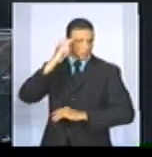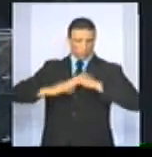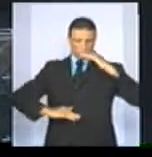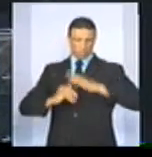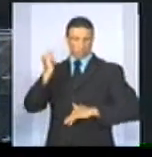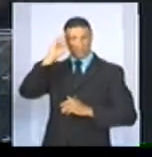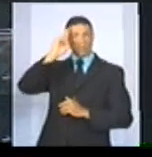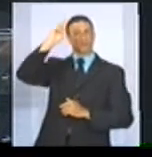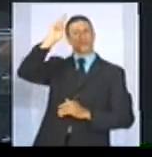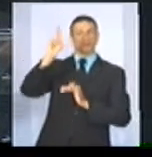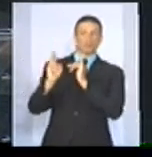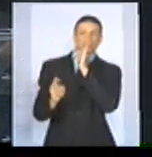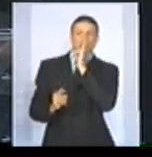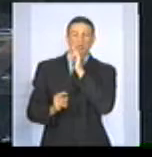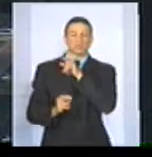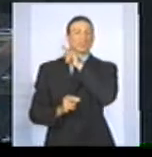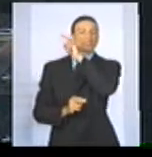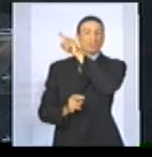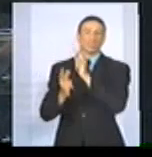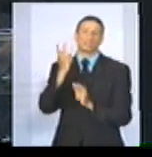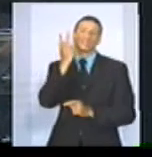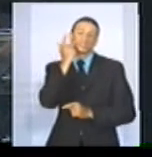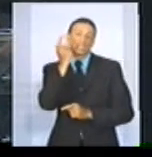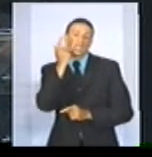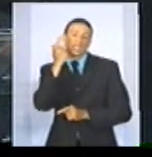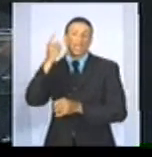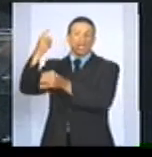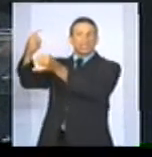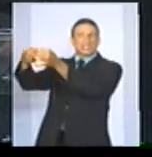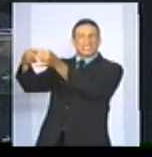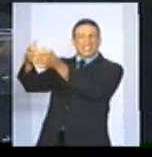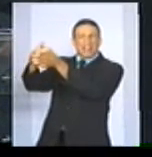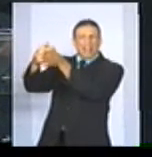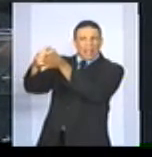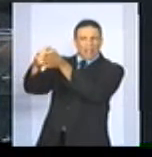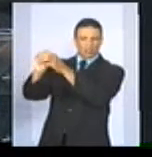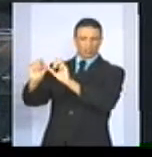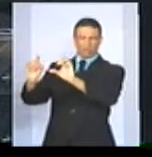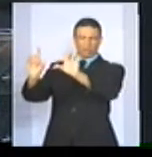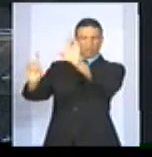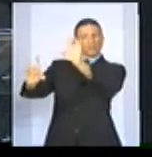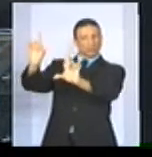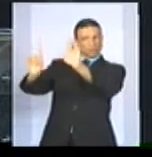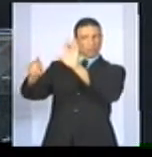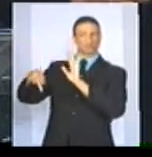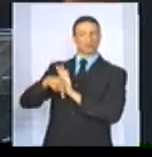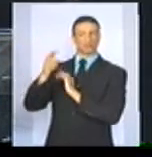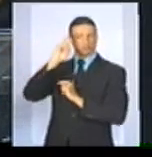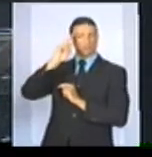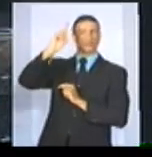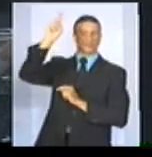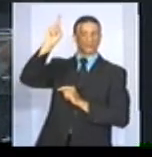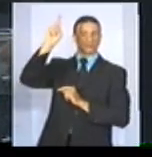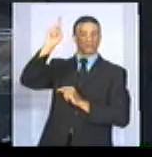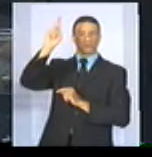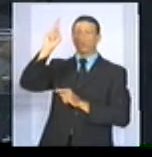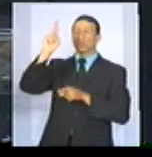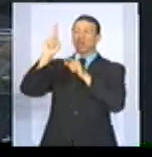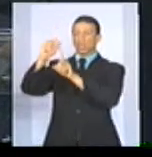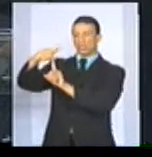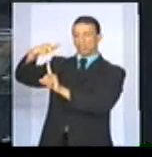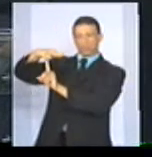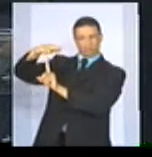emissora, digamos, no sertão do Ceará, no Crato, se ele tiver uma televisão local, ele não poderá ter um provedor de